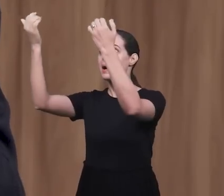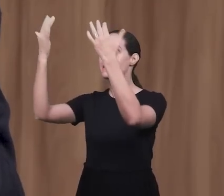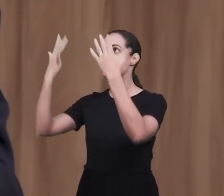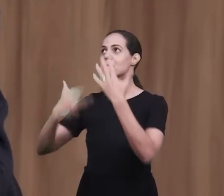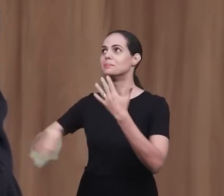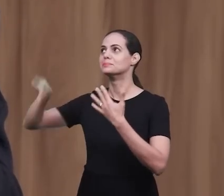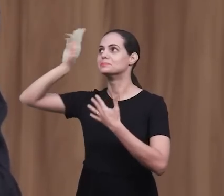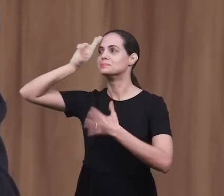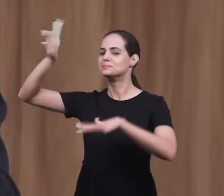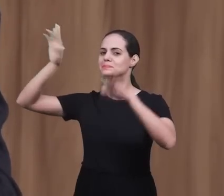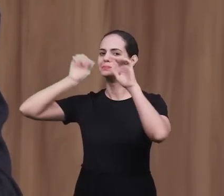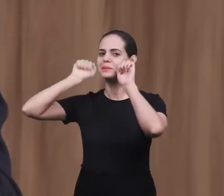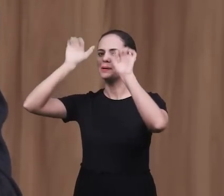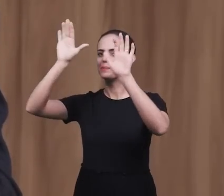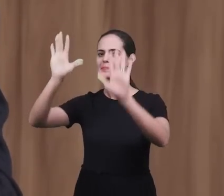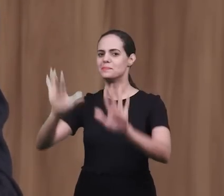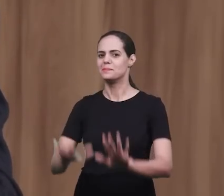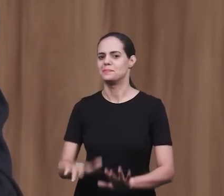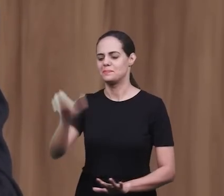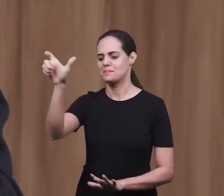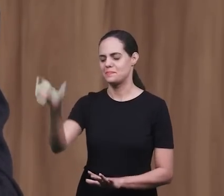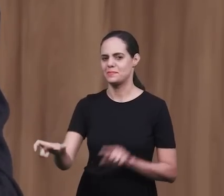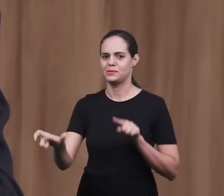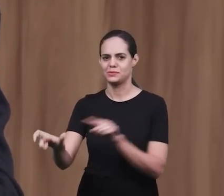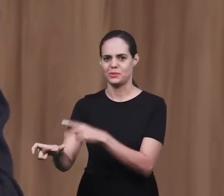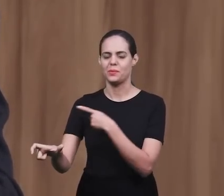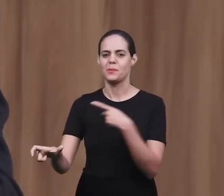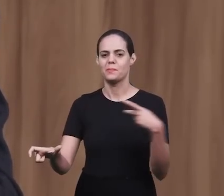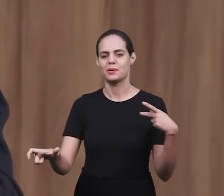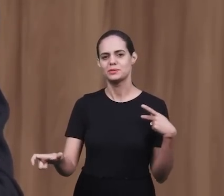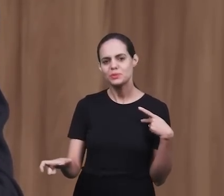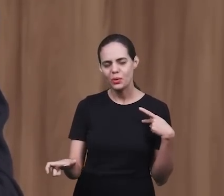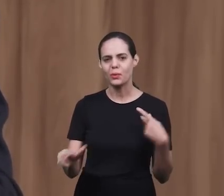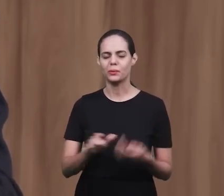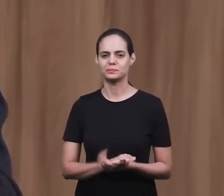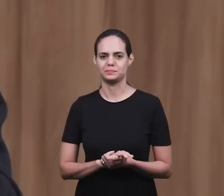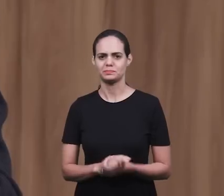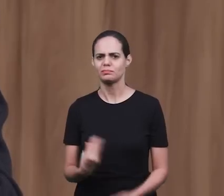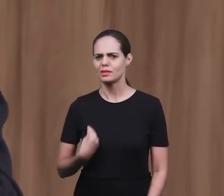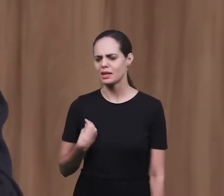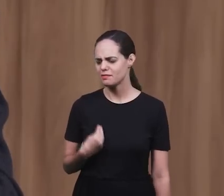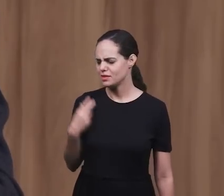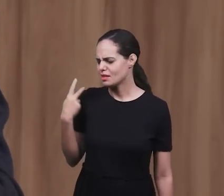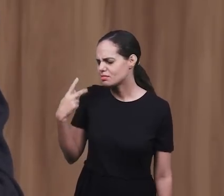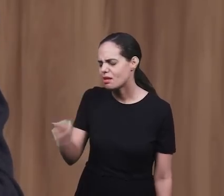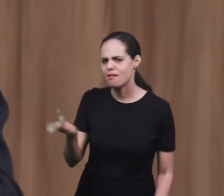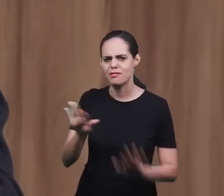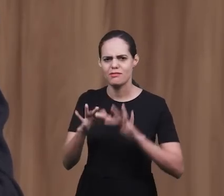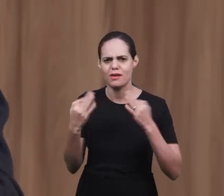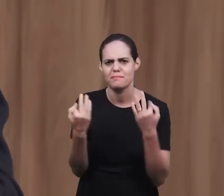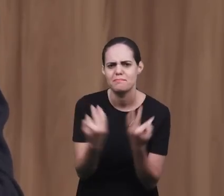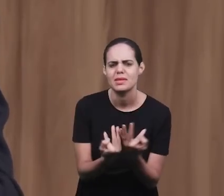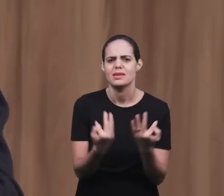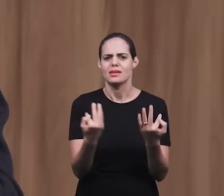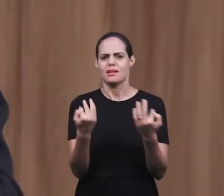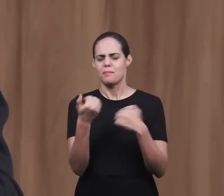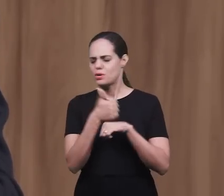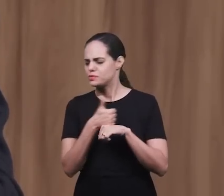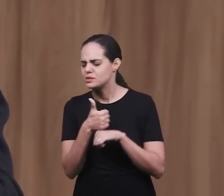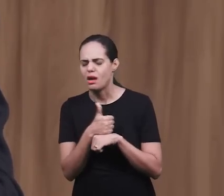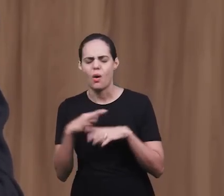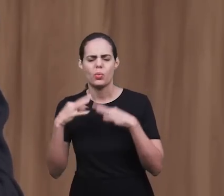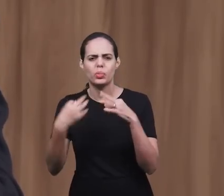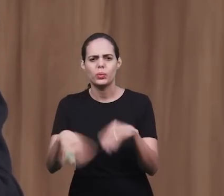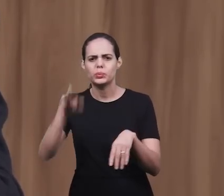vai fazer multiplicar a vida secular dele em todos os sentidos. E, além do mais, também